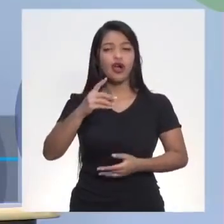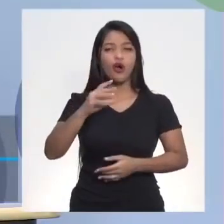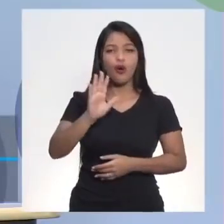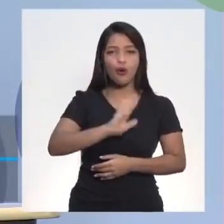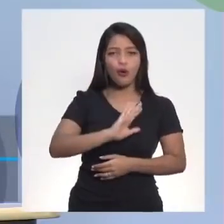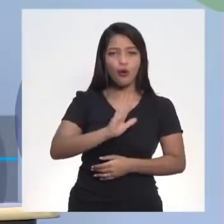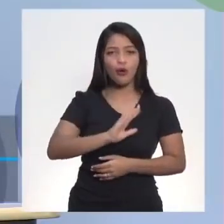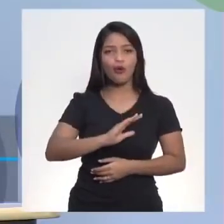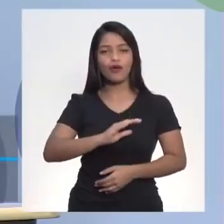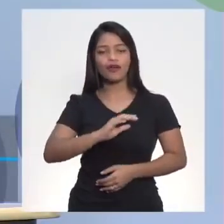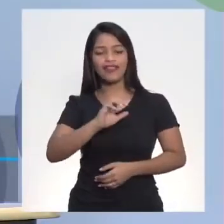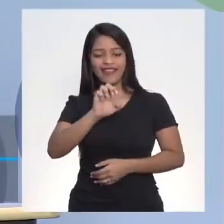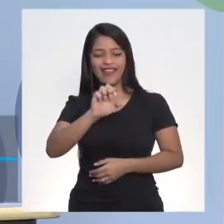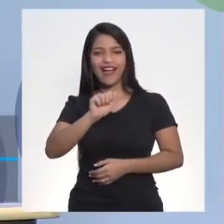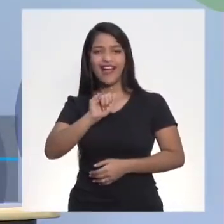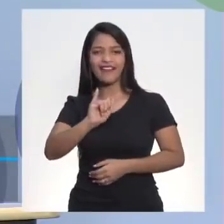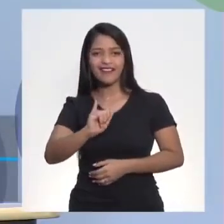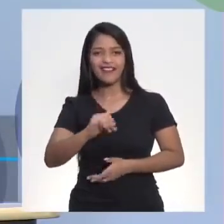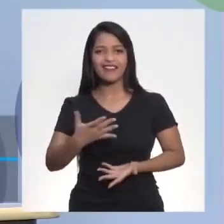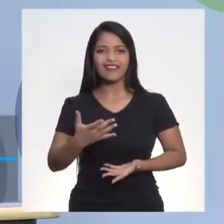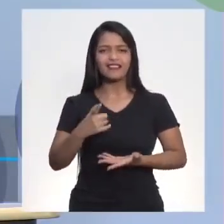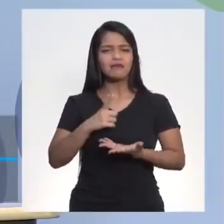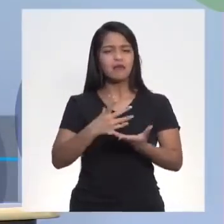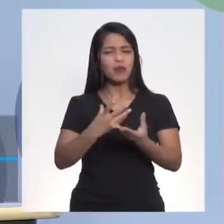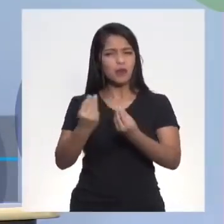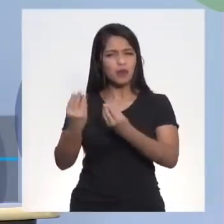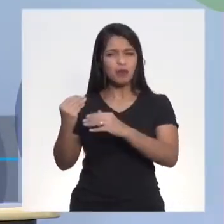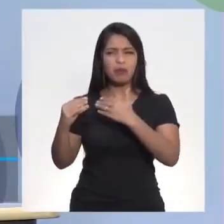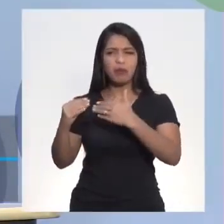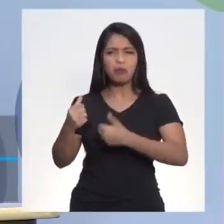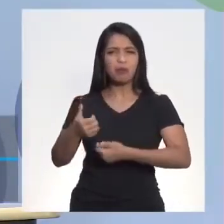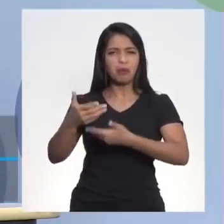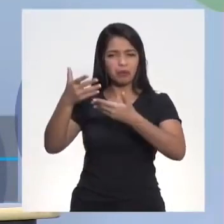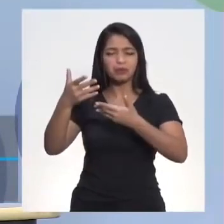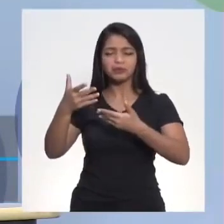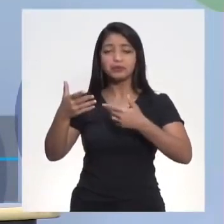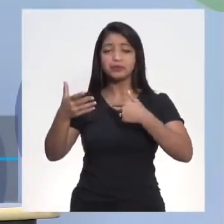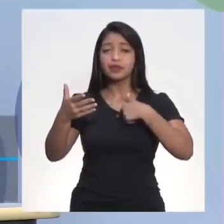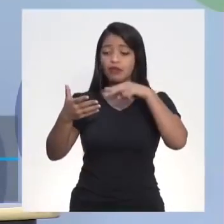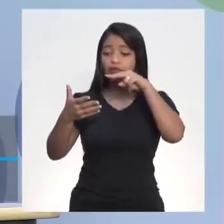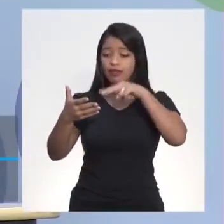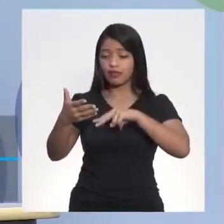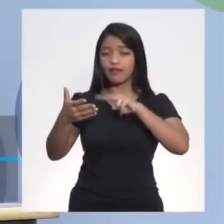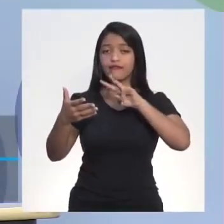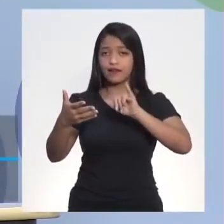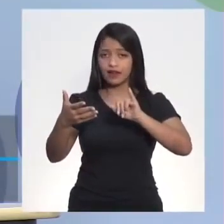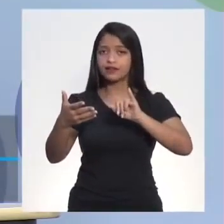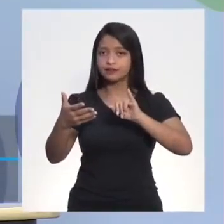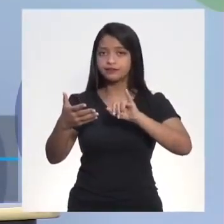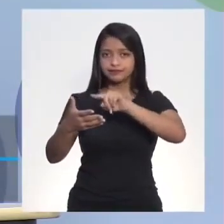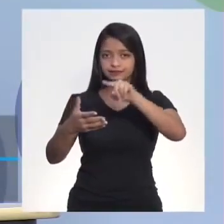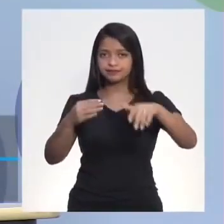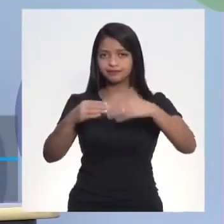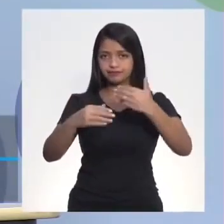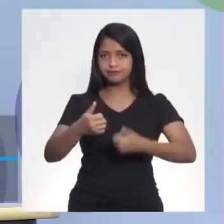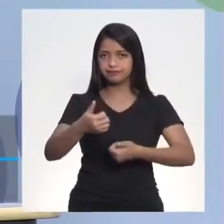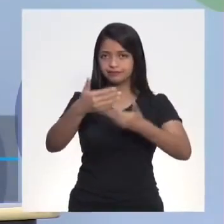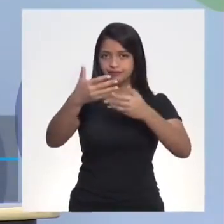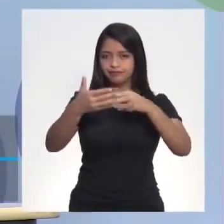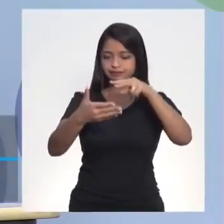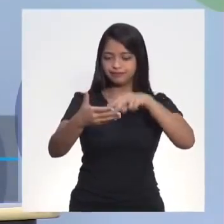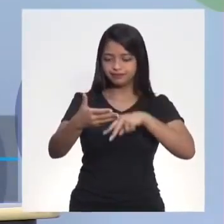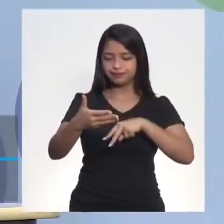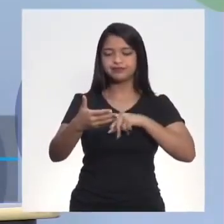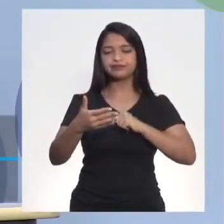Tem Salve. de tudo aqui. Eu vou estar acompanhando, né? Eu estarei acompanhando a interação de vocês aqui no chat,